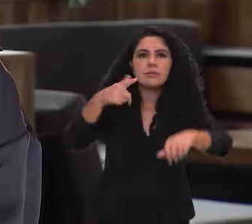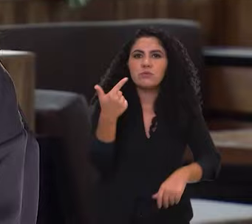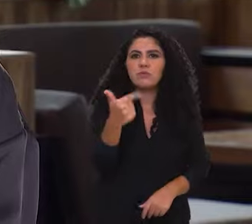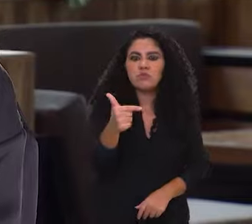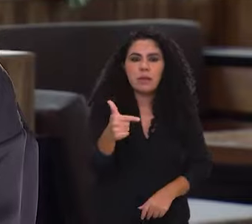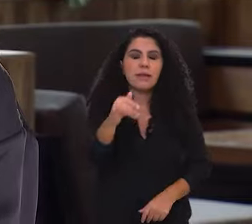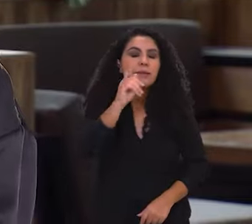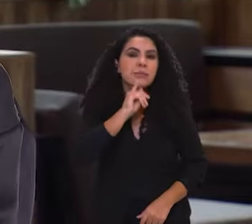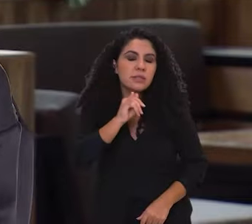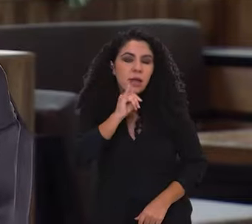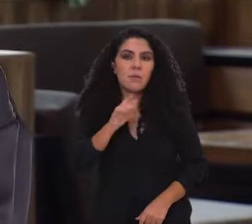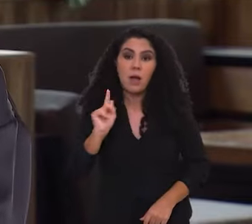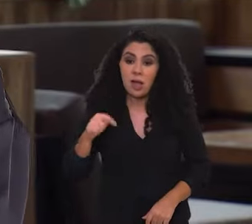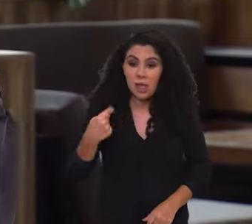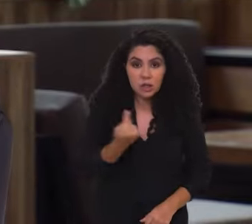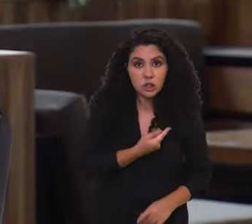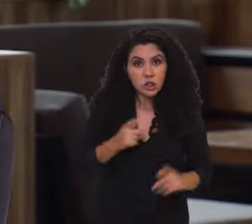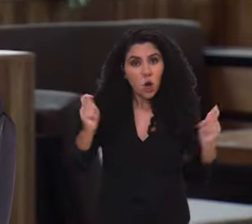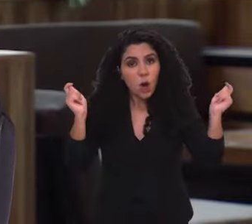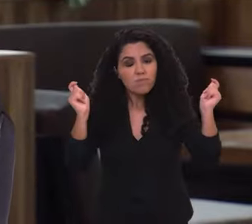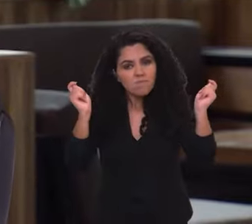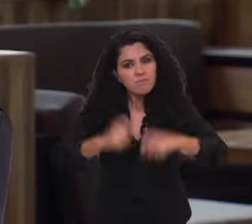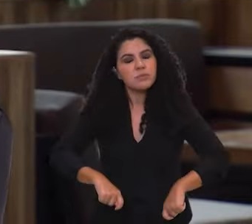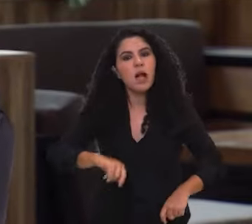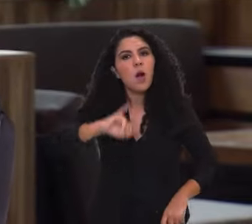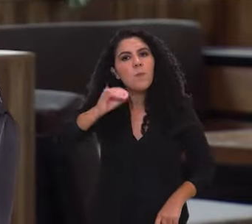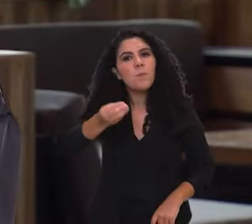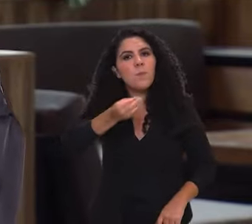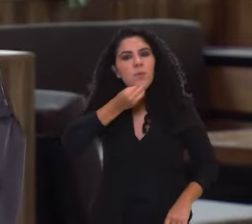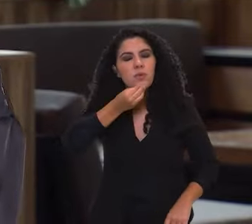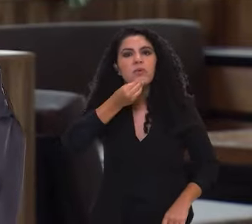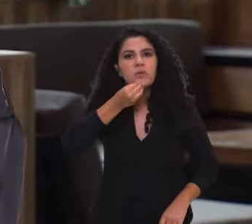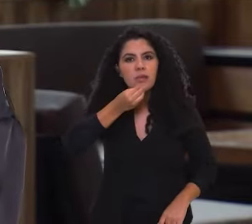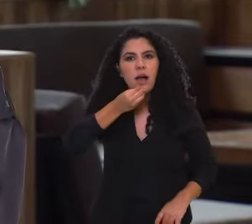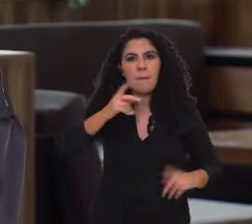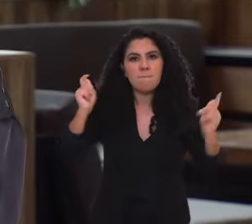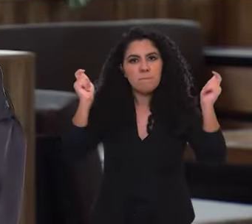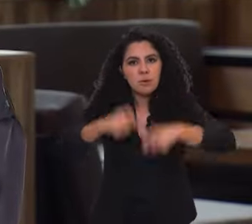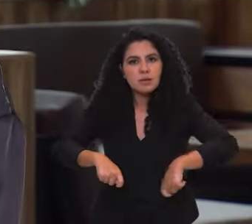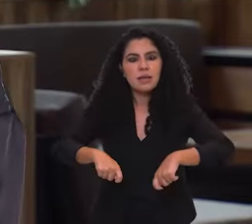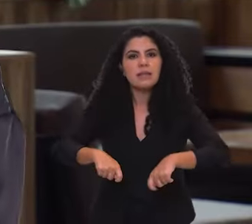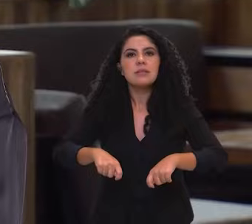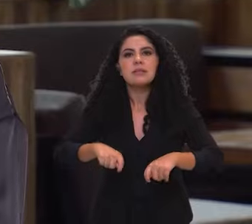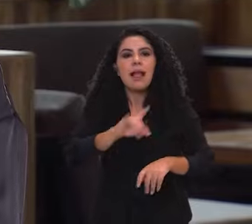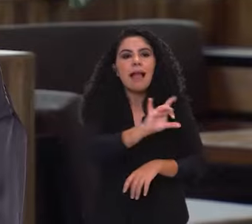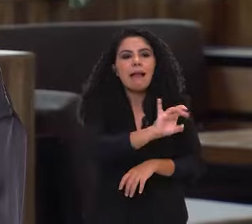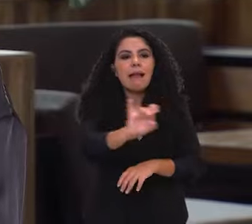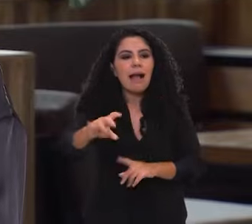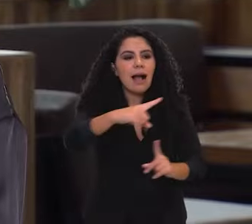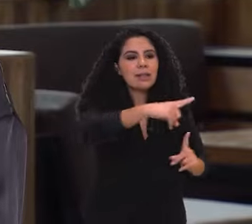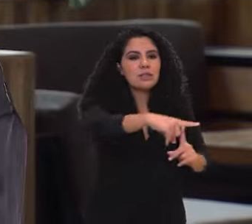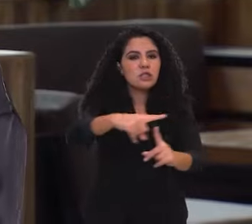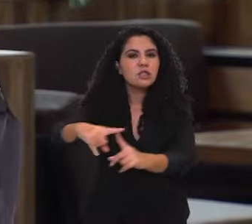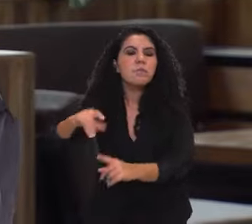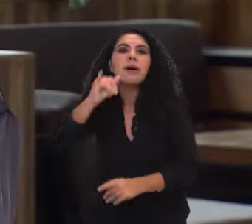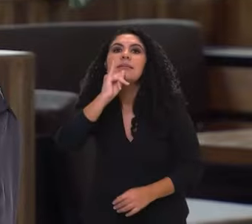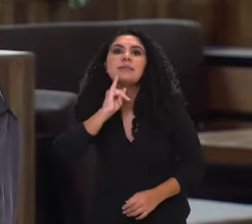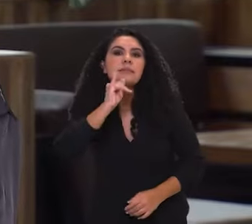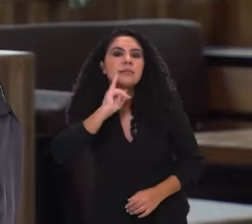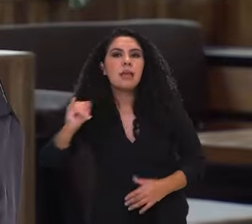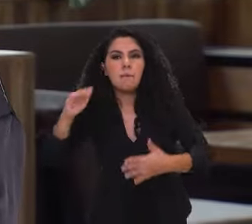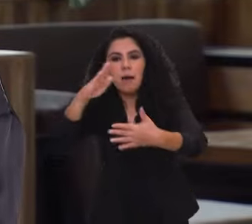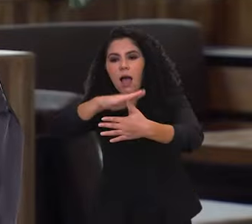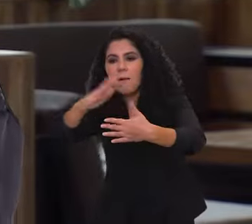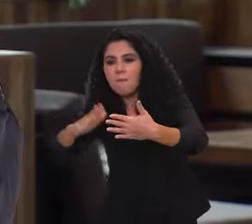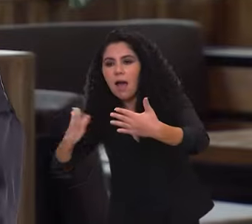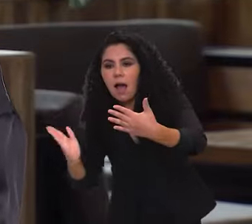E a gente consegue aproveitar o potencial existente em cada um deles. Um exemplo da Mata Atlântica,